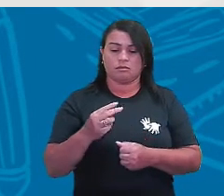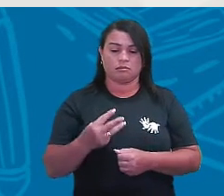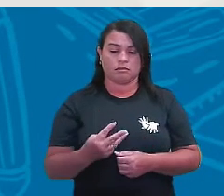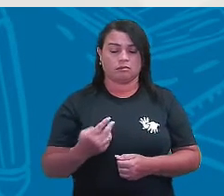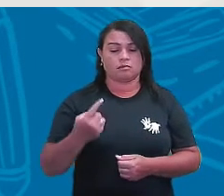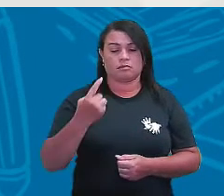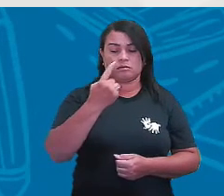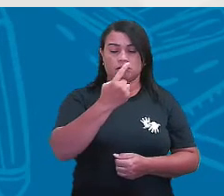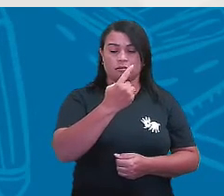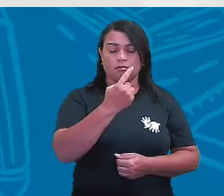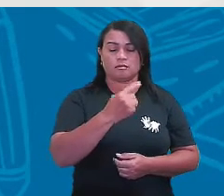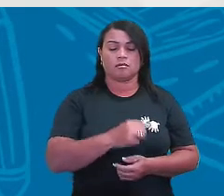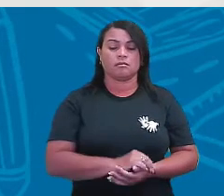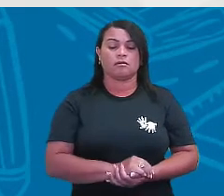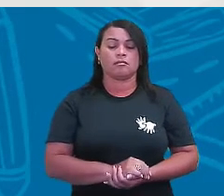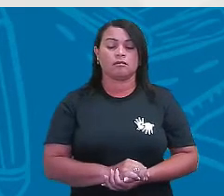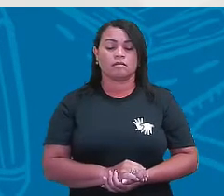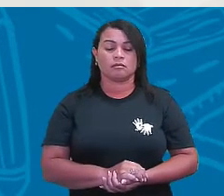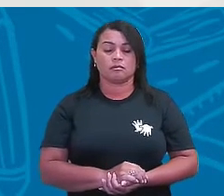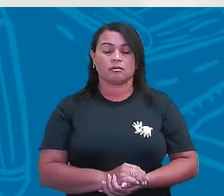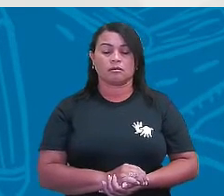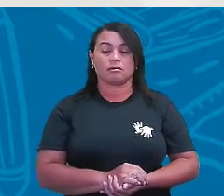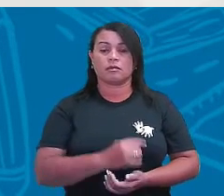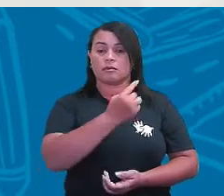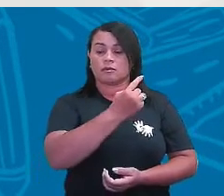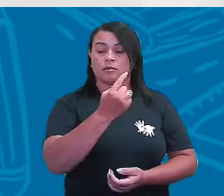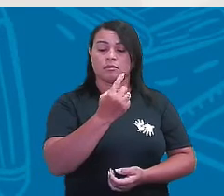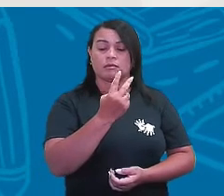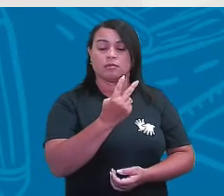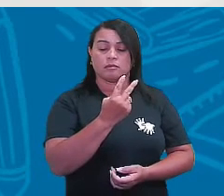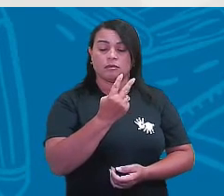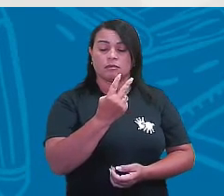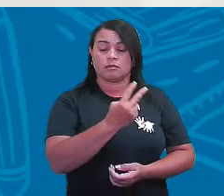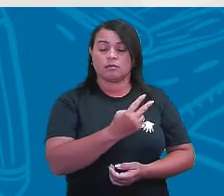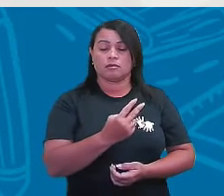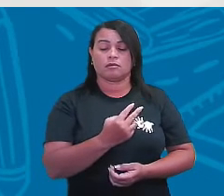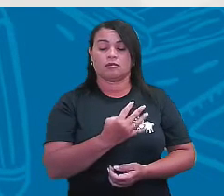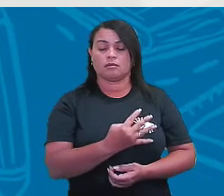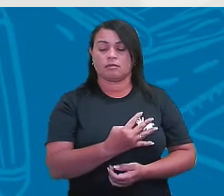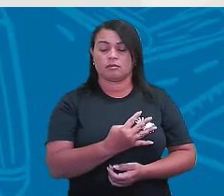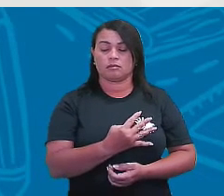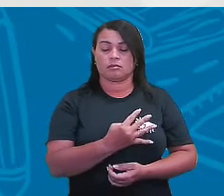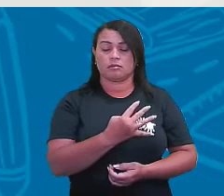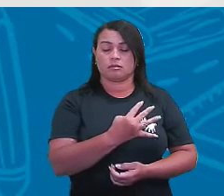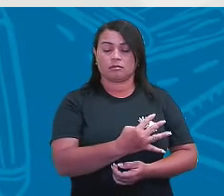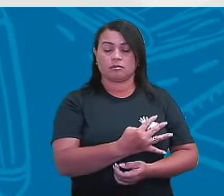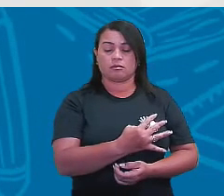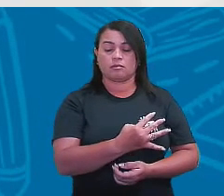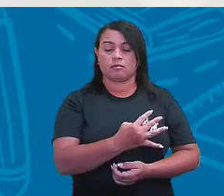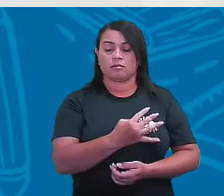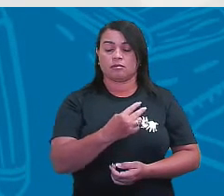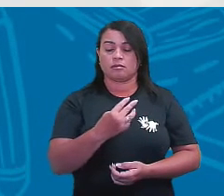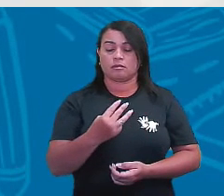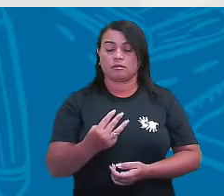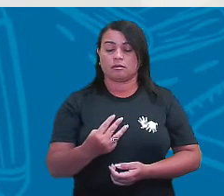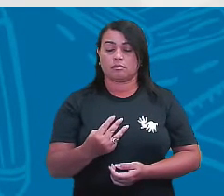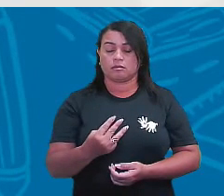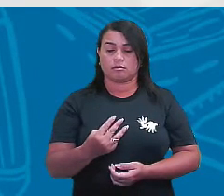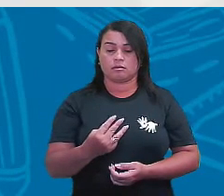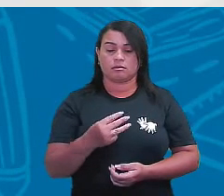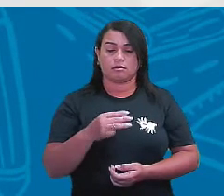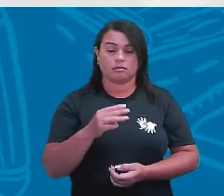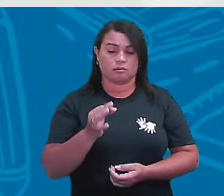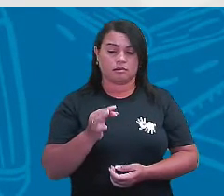1 lá em cima. E aí ficou 1 mais 1, 2, 2 mais 2, 4, e aí deu